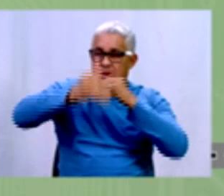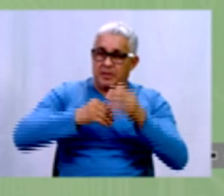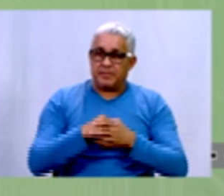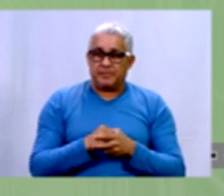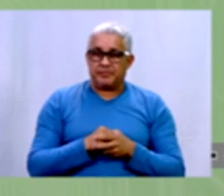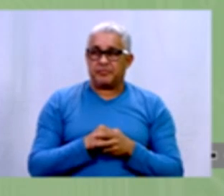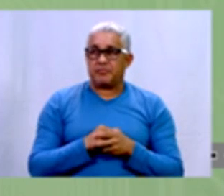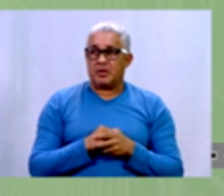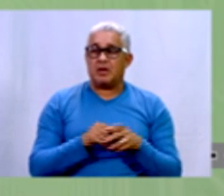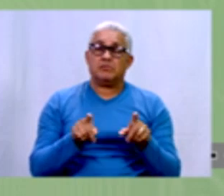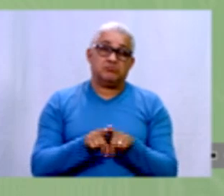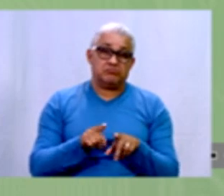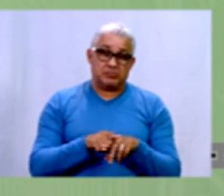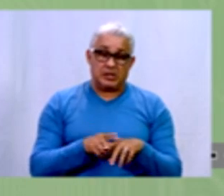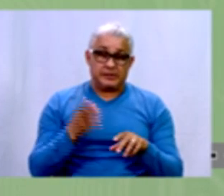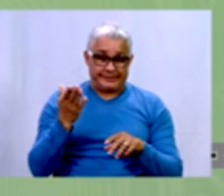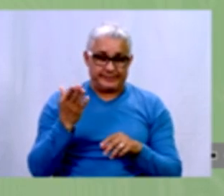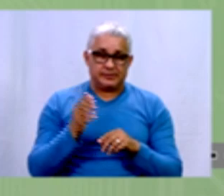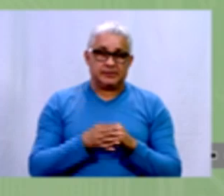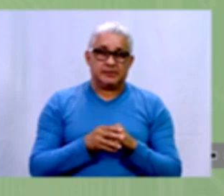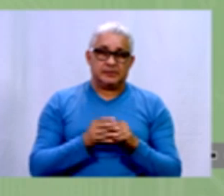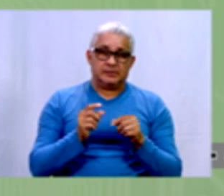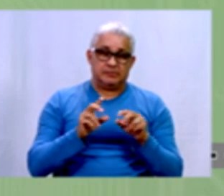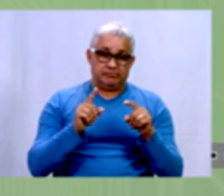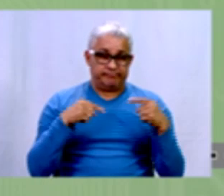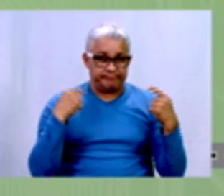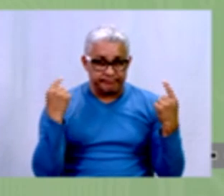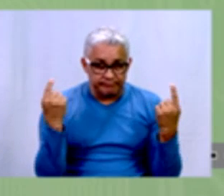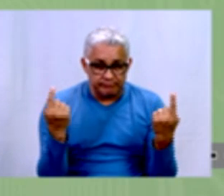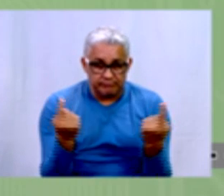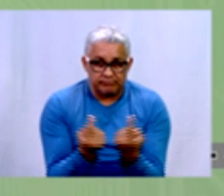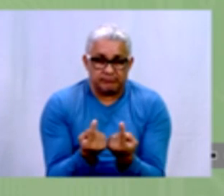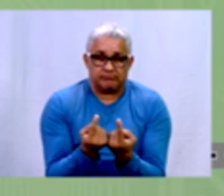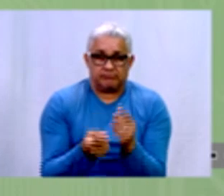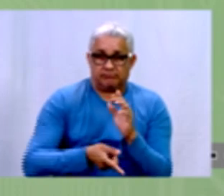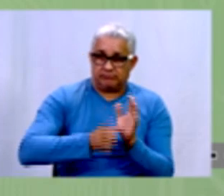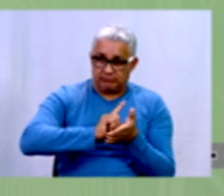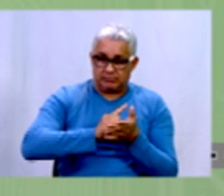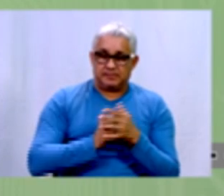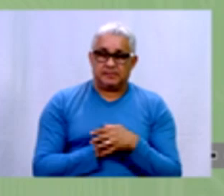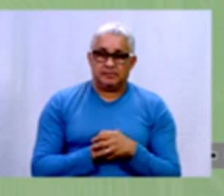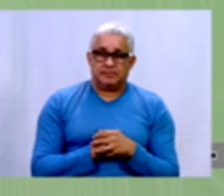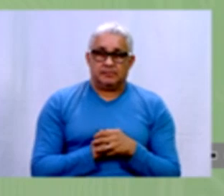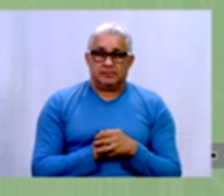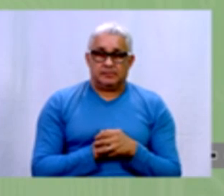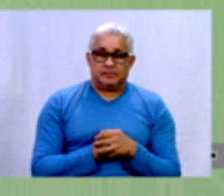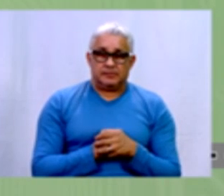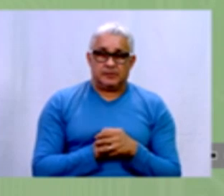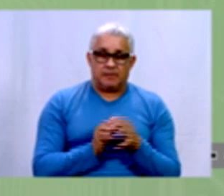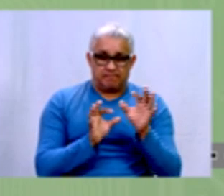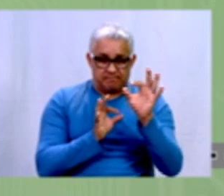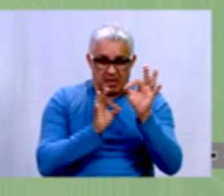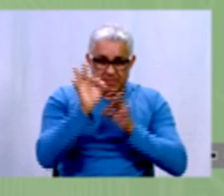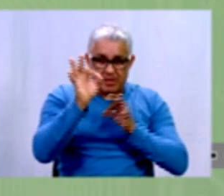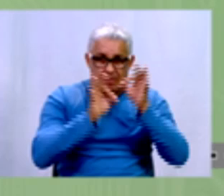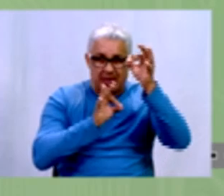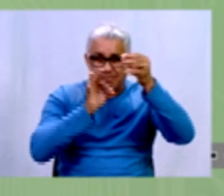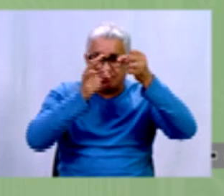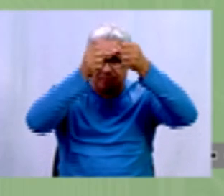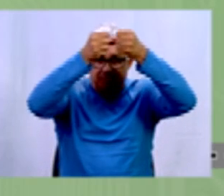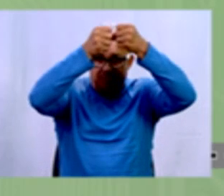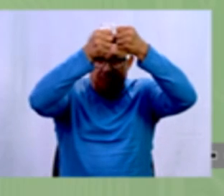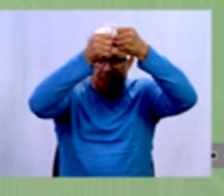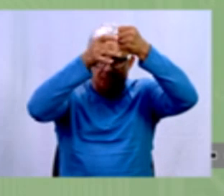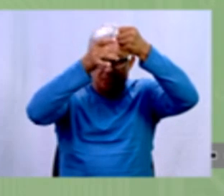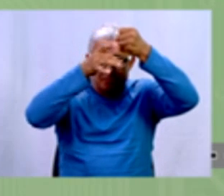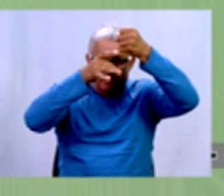E aí, nesse momento, é feita uma reunião aqui que antecede para refinar, detalhar esses